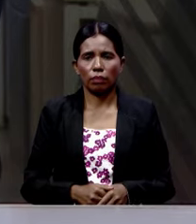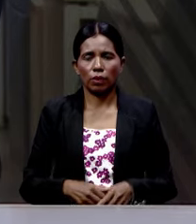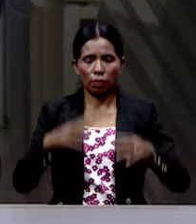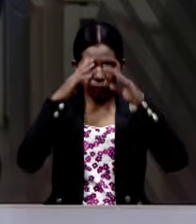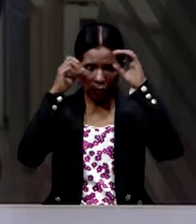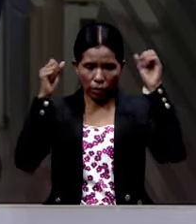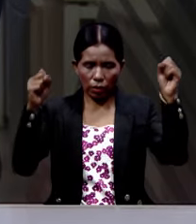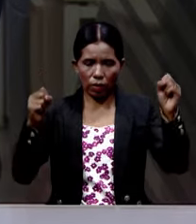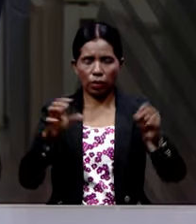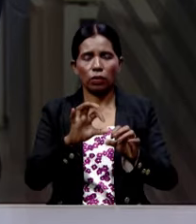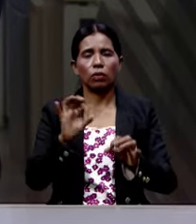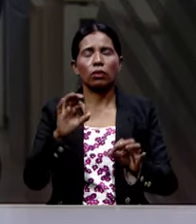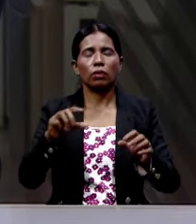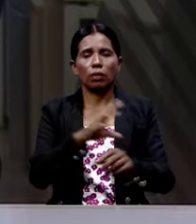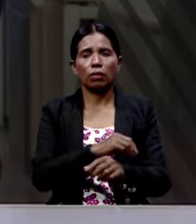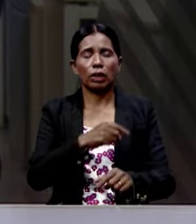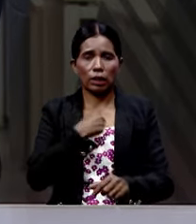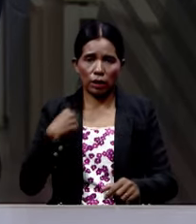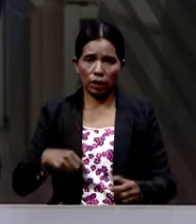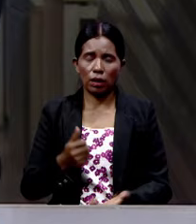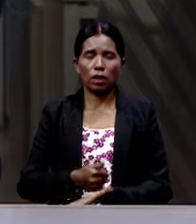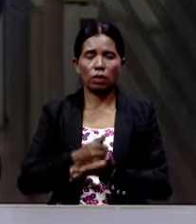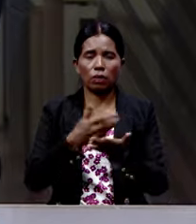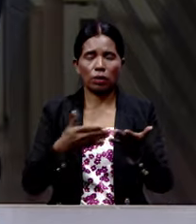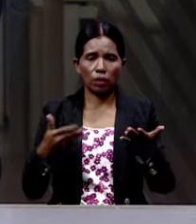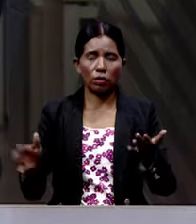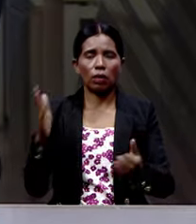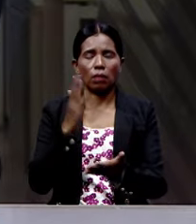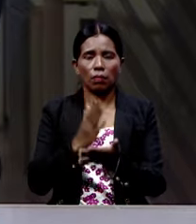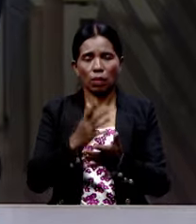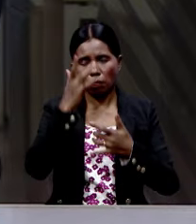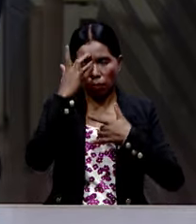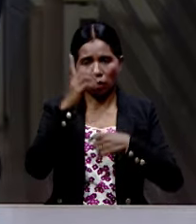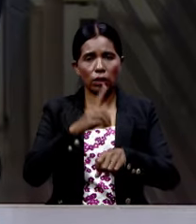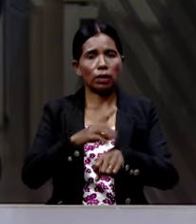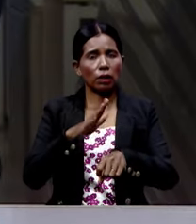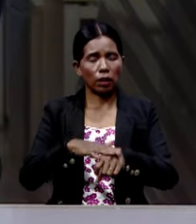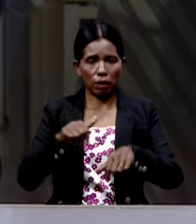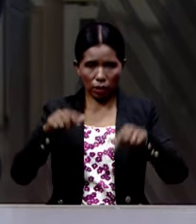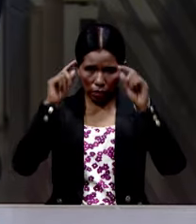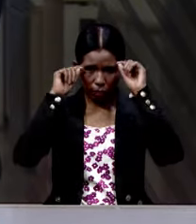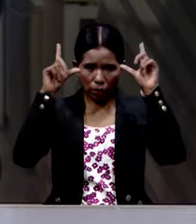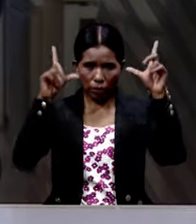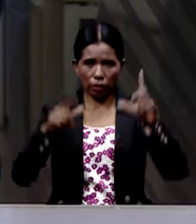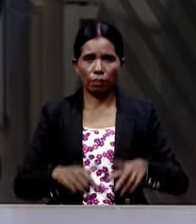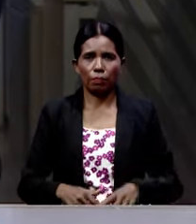Presidente Fundação GSIS China apoia o equipamento para combate dengue e a Timor-Leste.